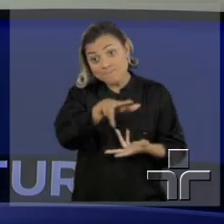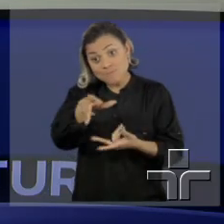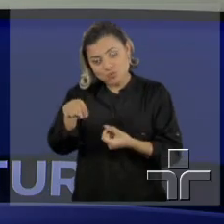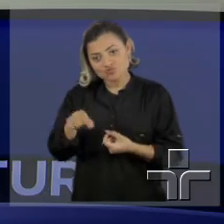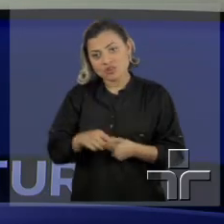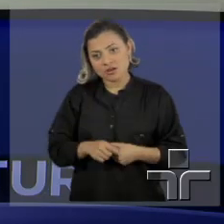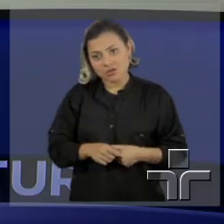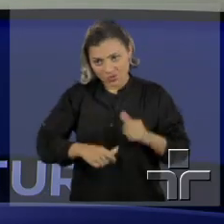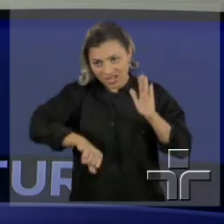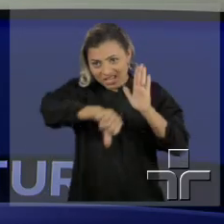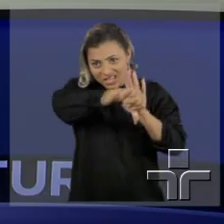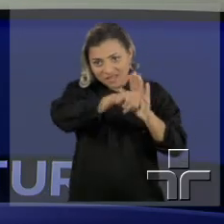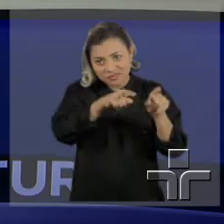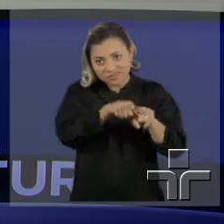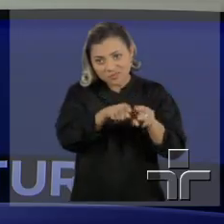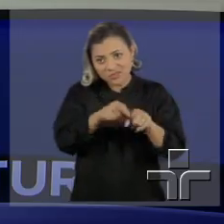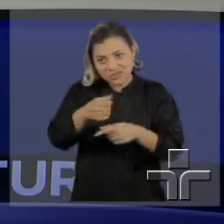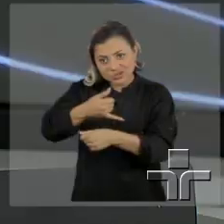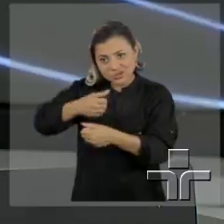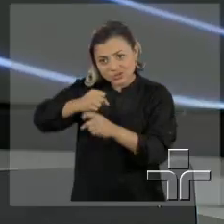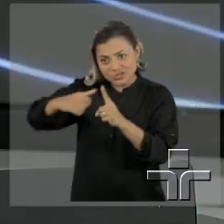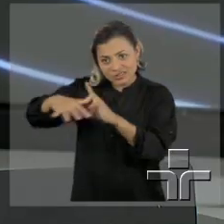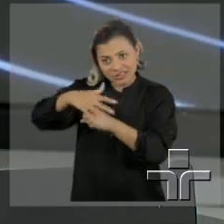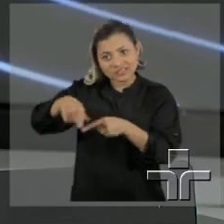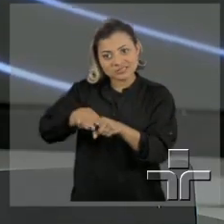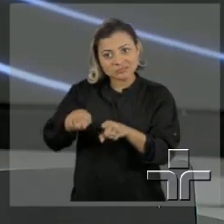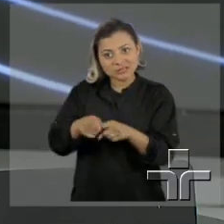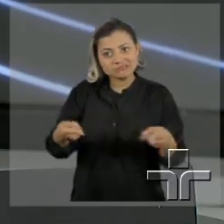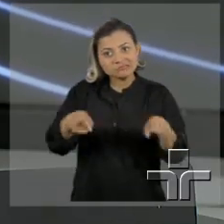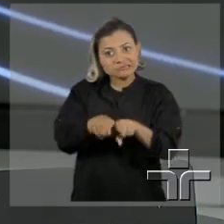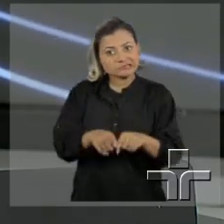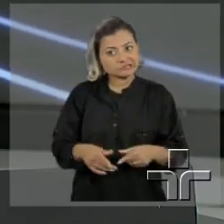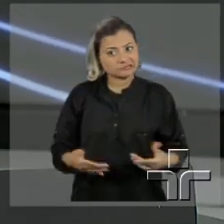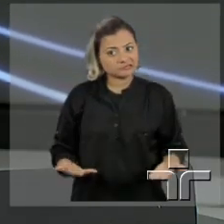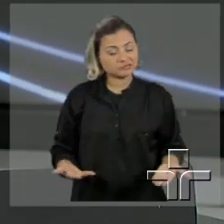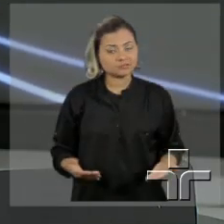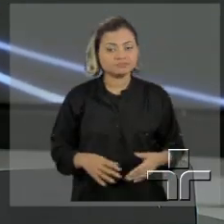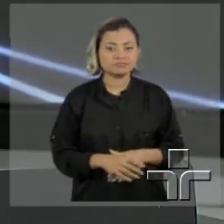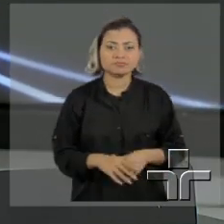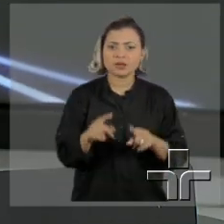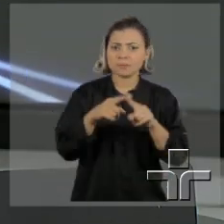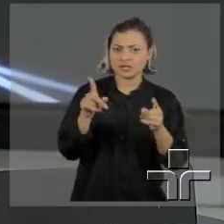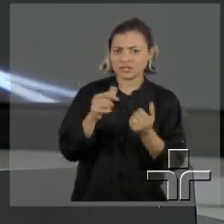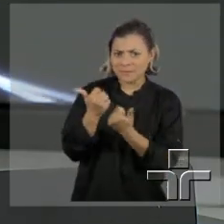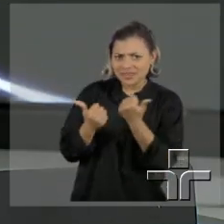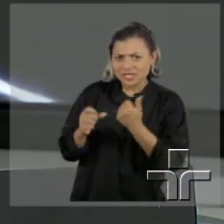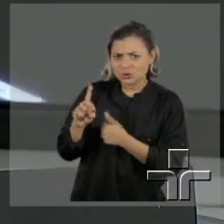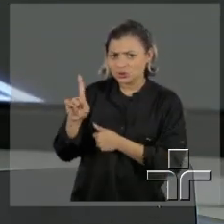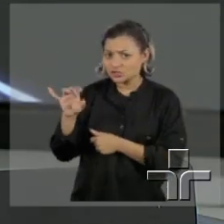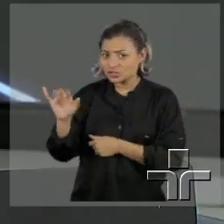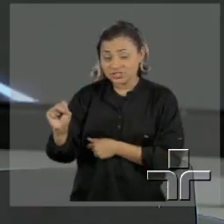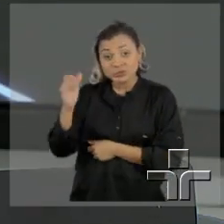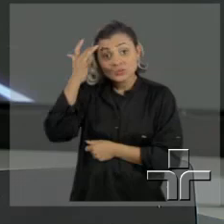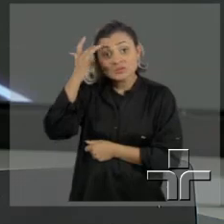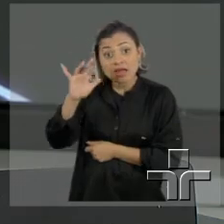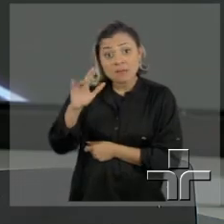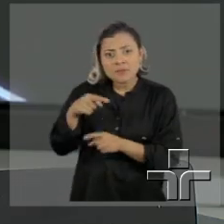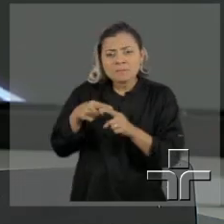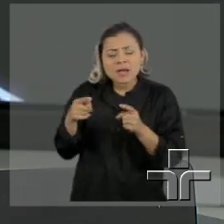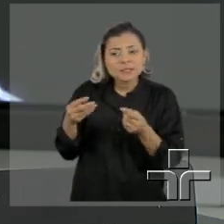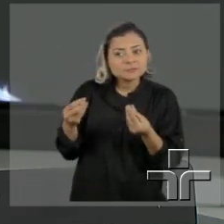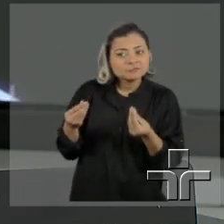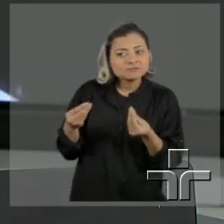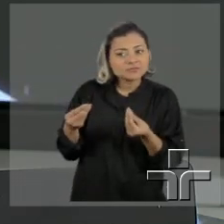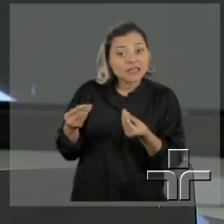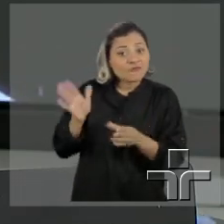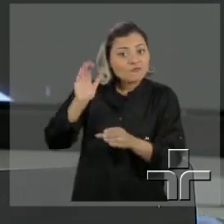está conectado em rede como a sociedade. Rodrigo, embora o ministro não recue dessa decisão, ele já cogita antecipar a